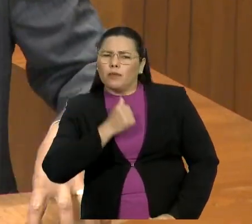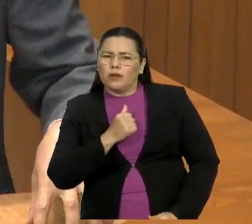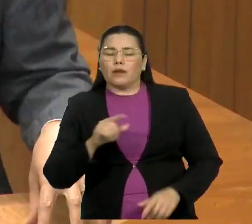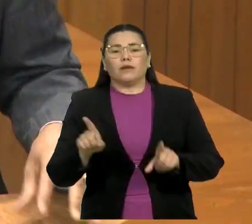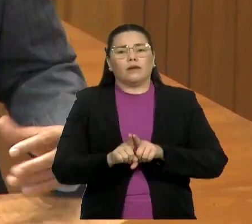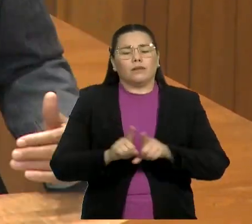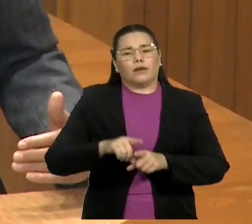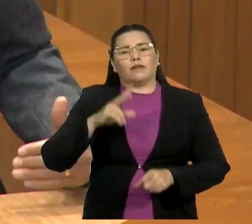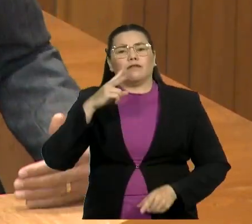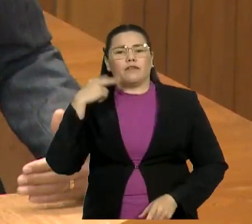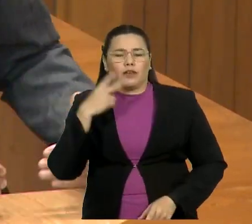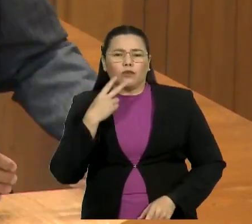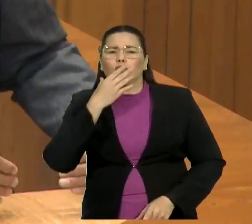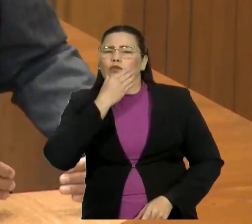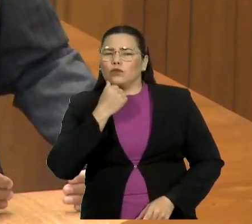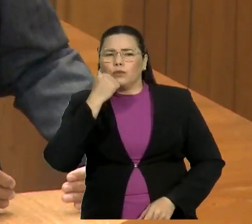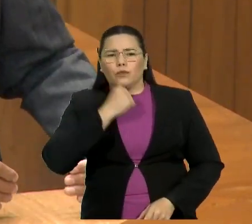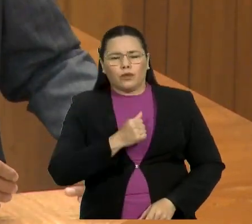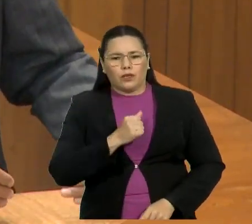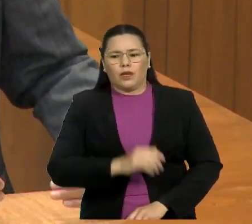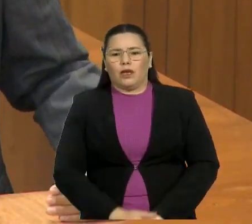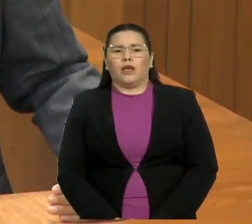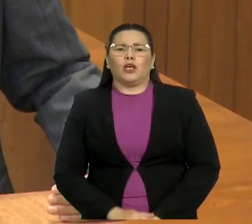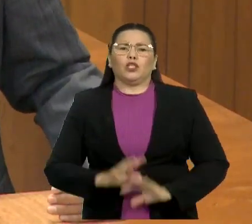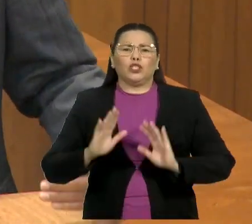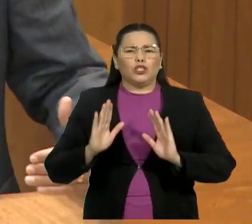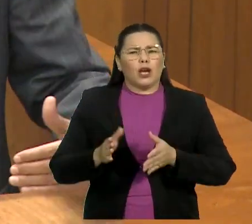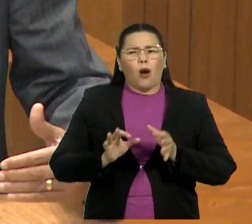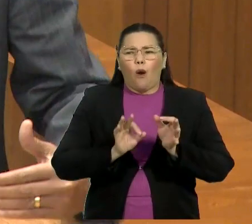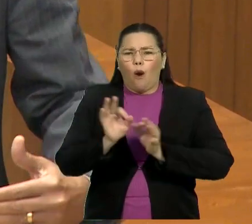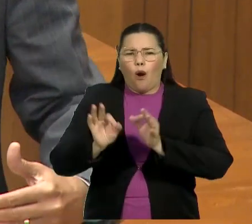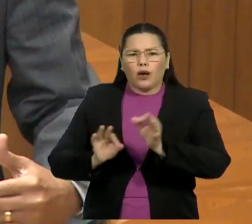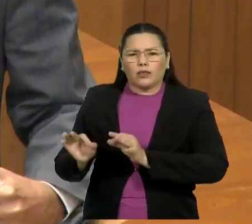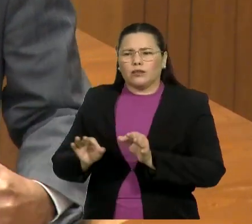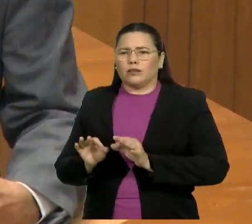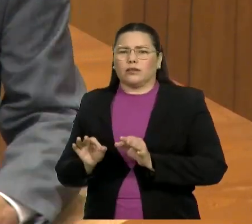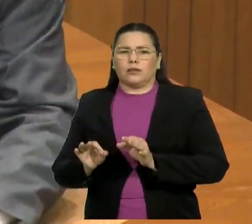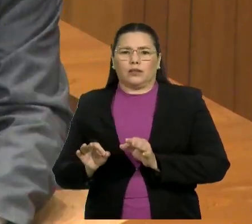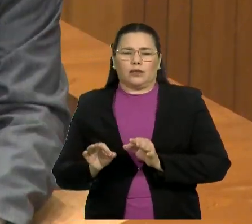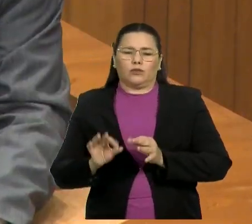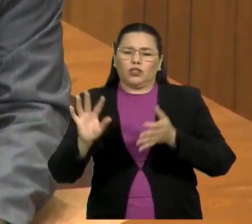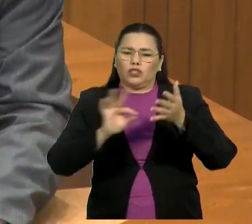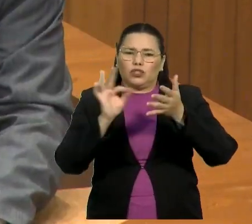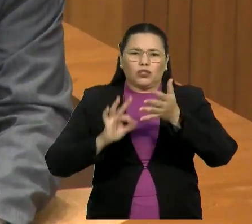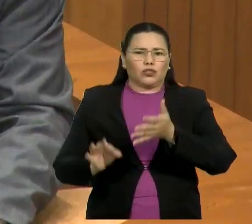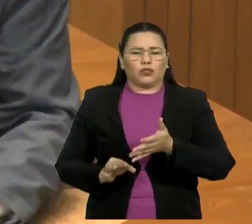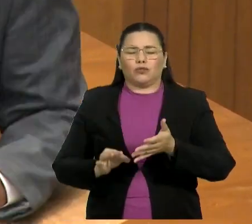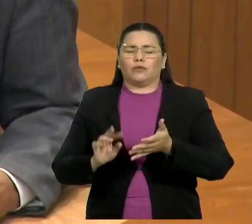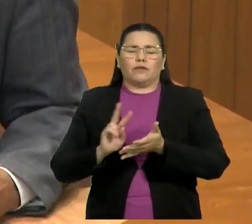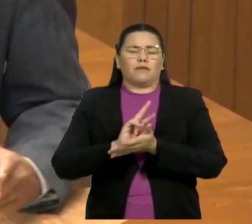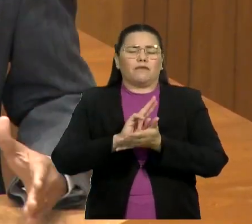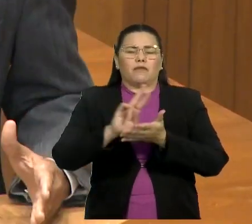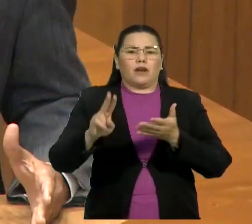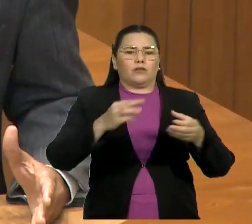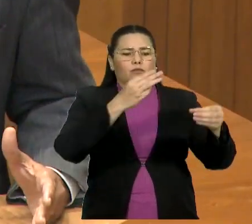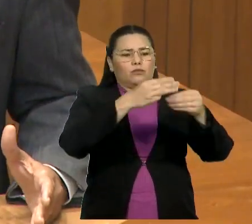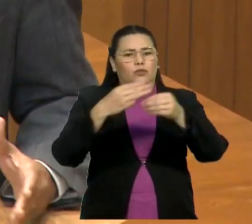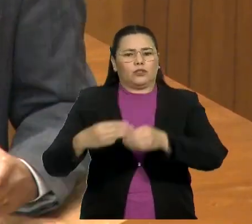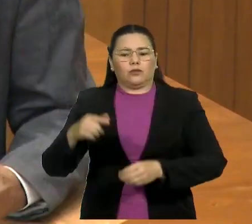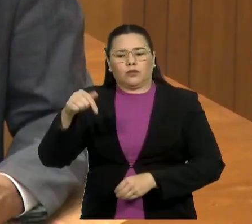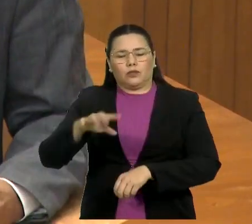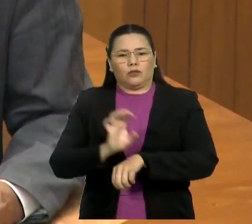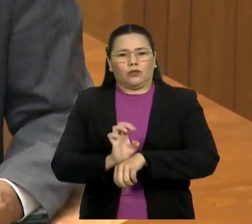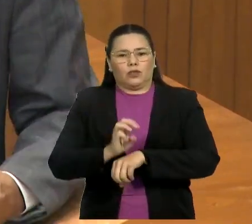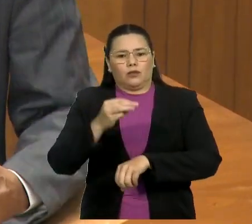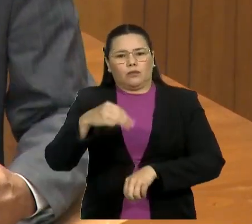e vereadoras que já está sendo organizado em todos os municípios do estado do Maranhão. Então, será